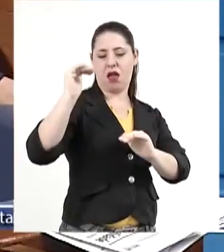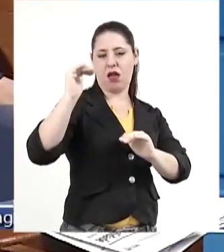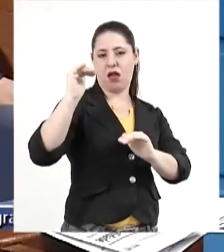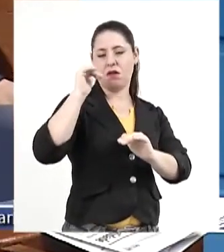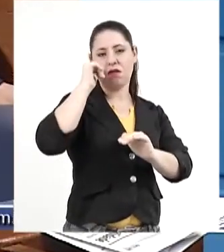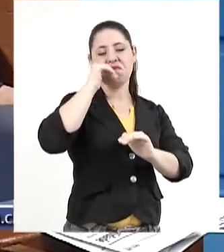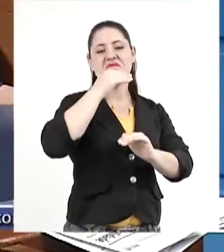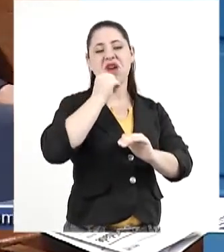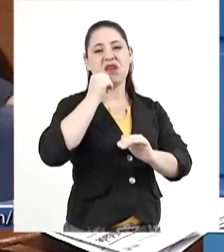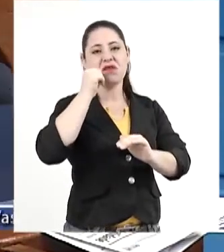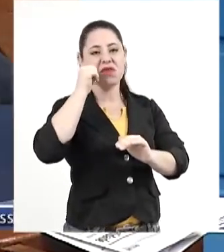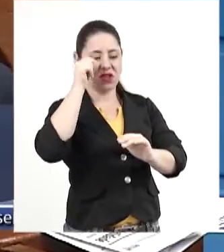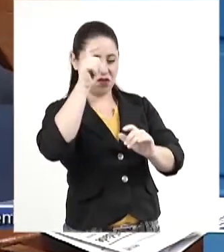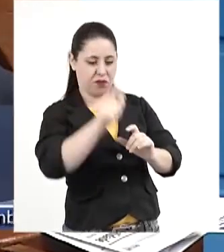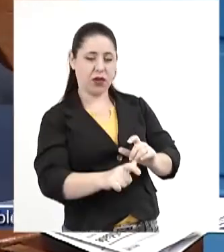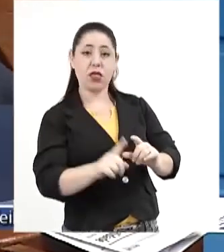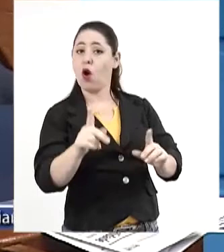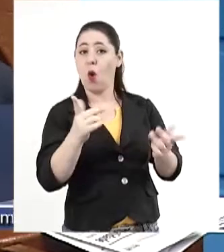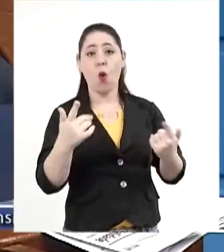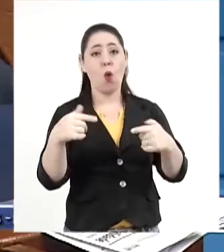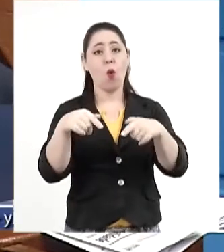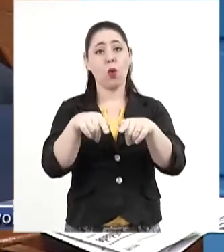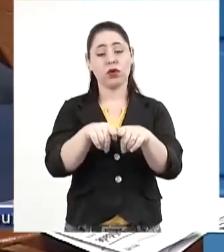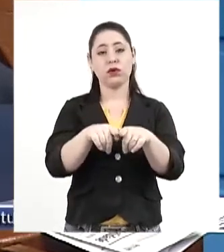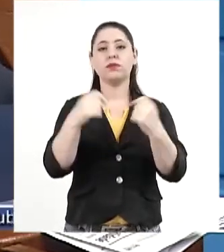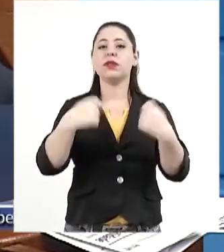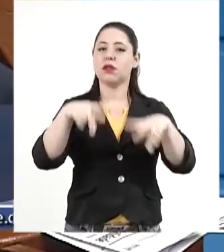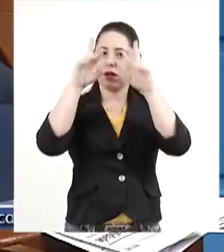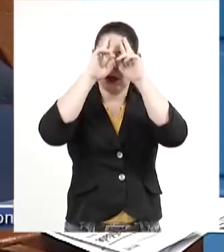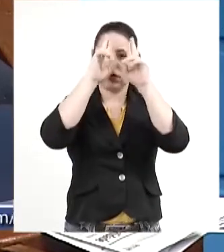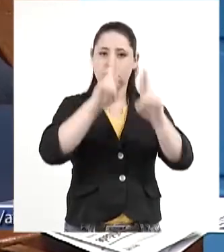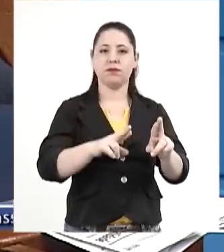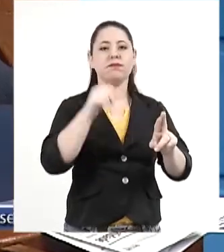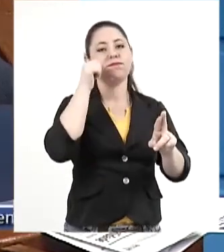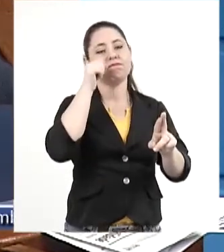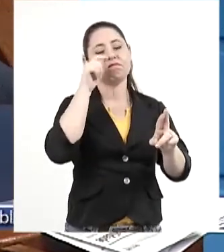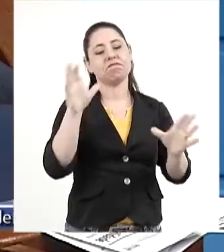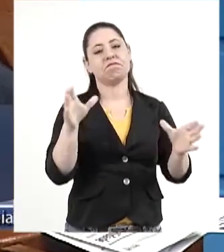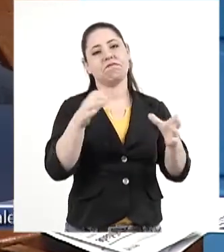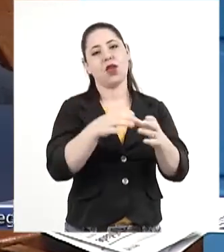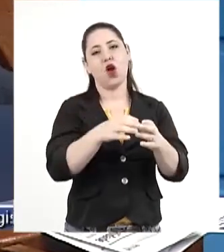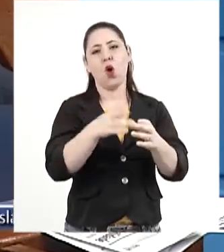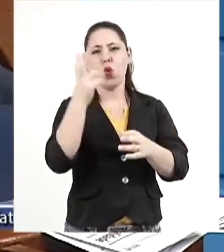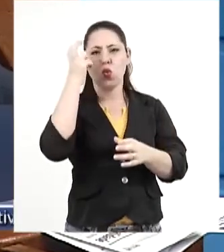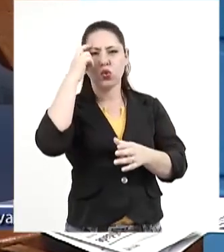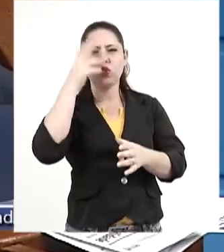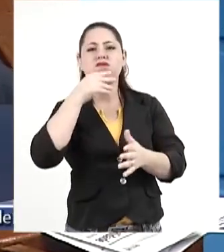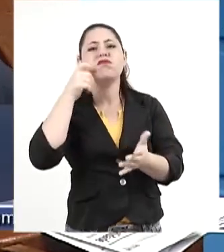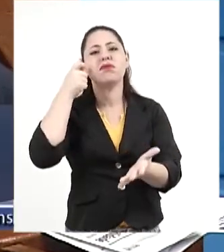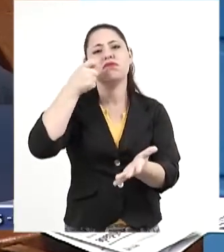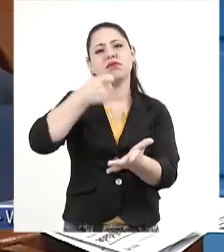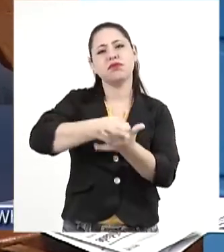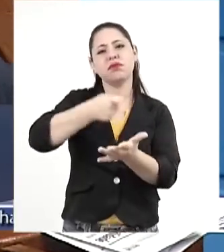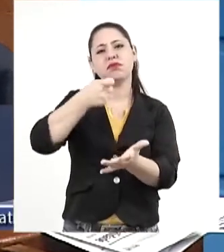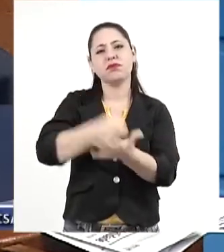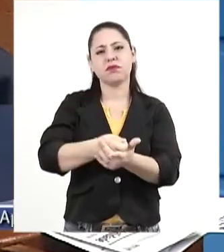mas ele é parceiro das mulheres, deve respeitar as mulheres. Essa cultura machista...